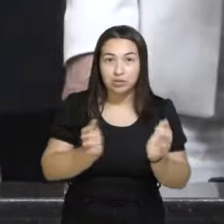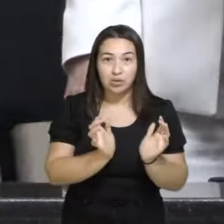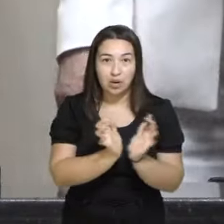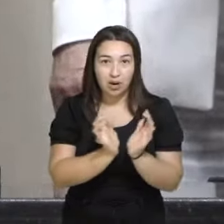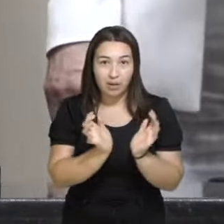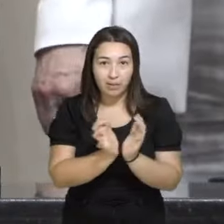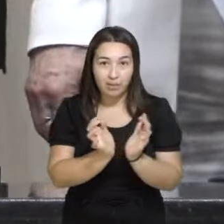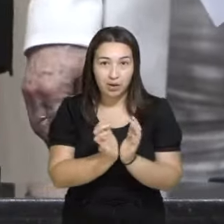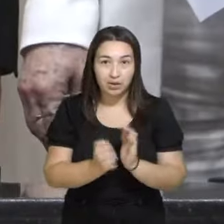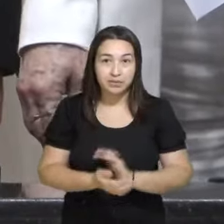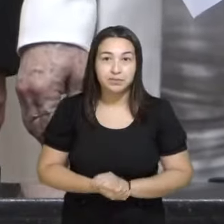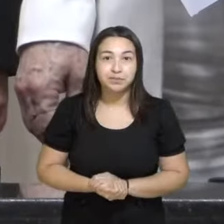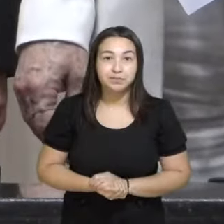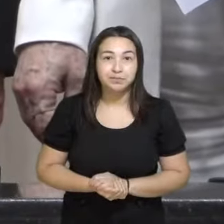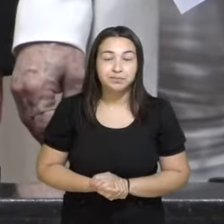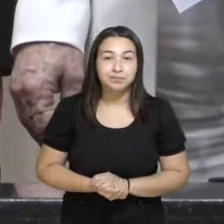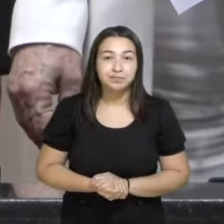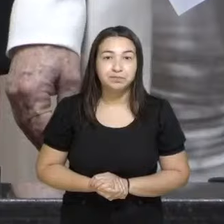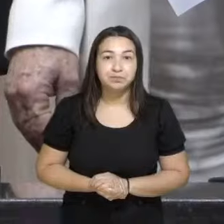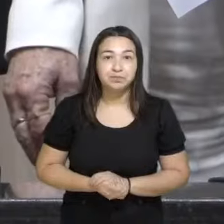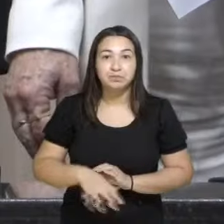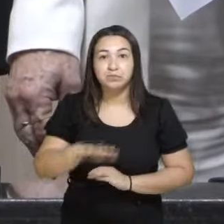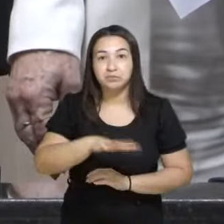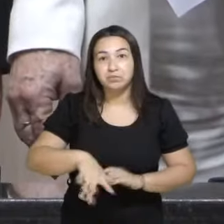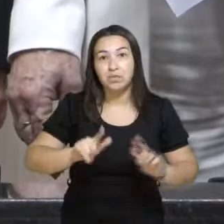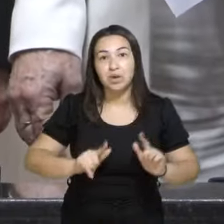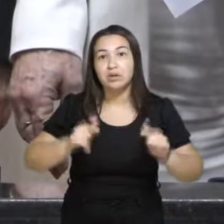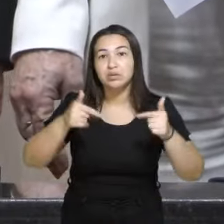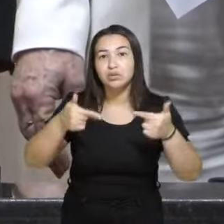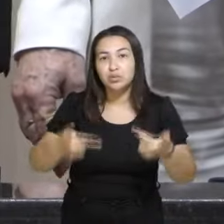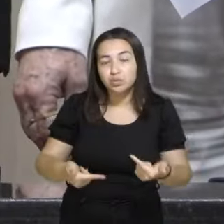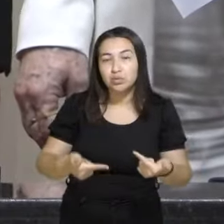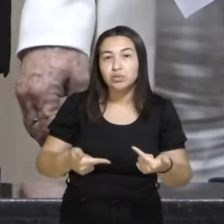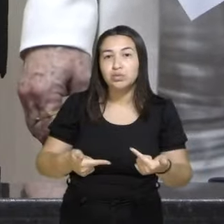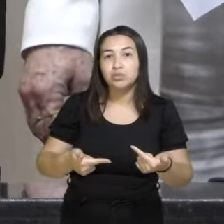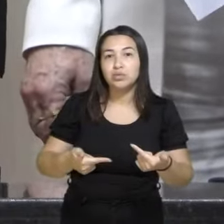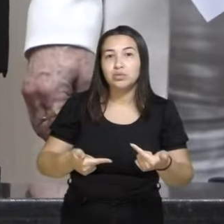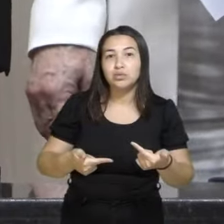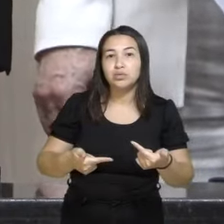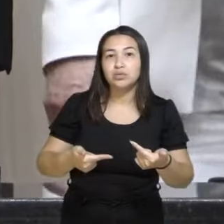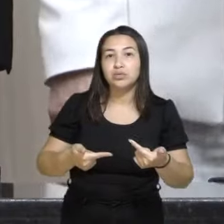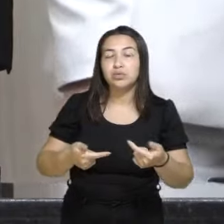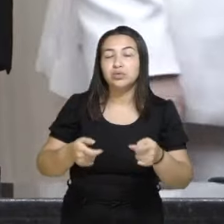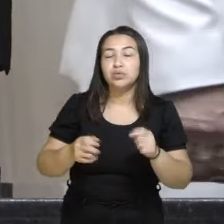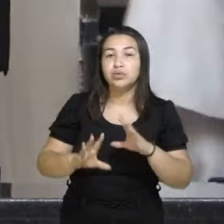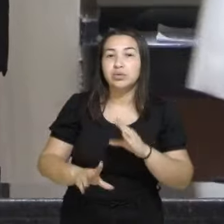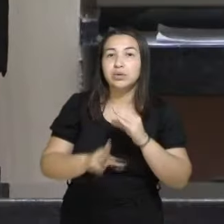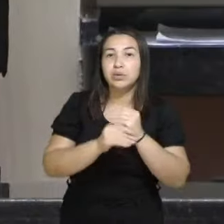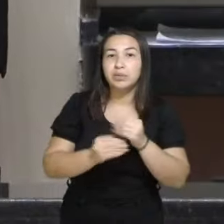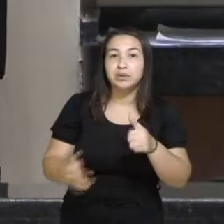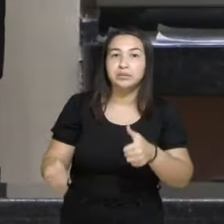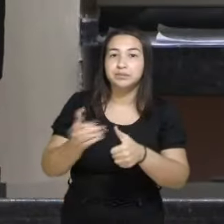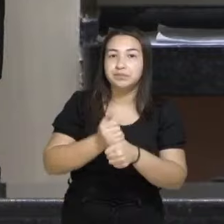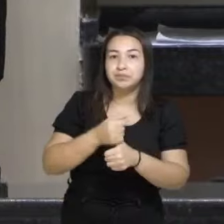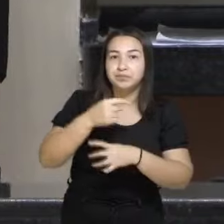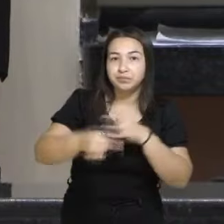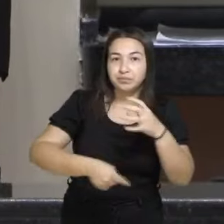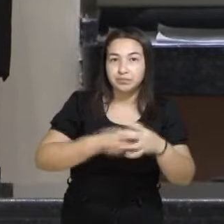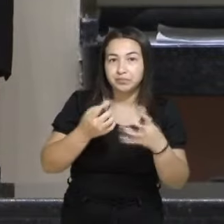Santa Catarina, APPs, no rol de ações financiadas pelo Fundo, com emenda substitutiva global e